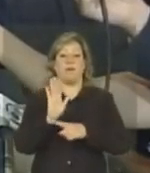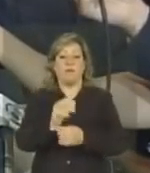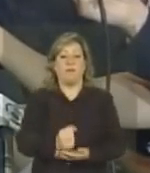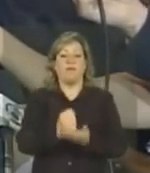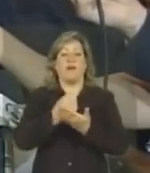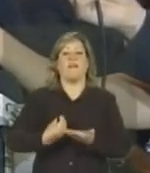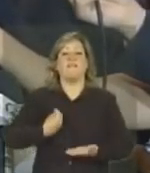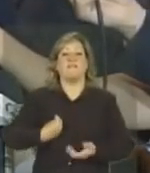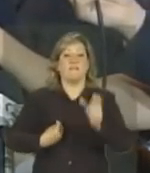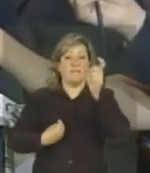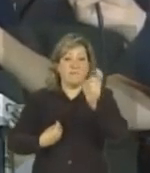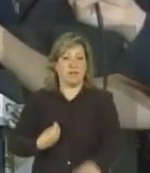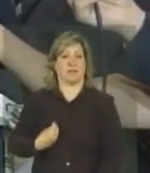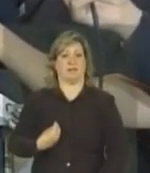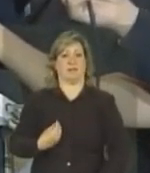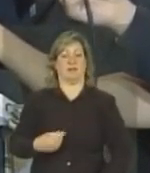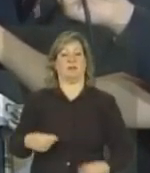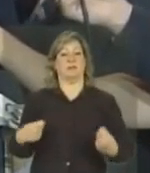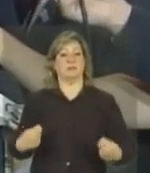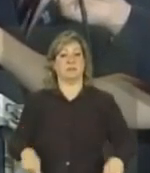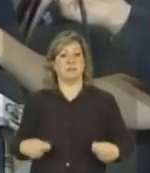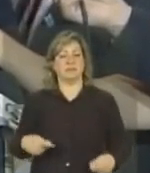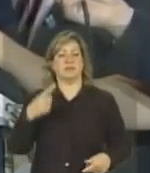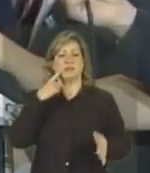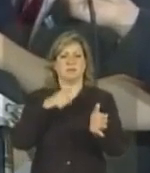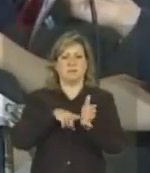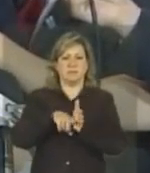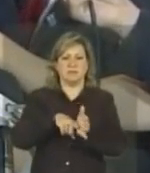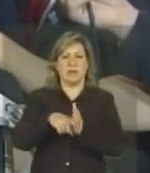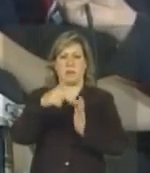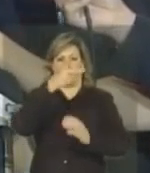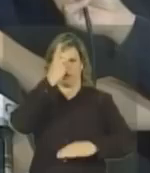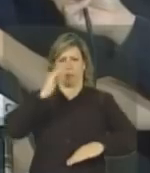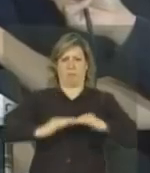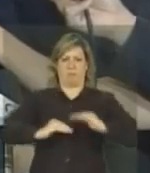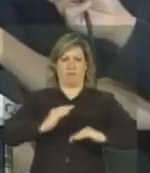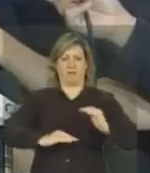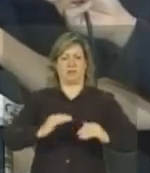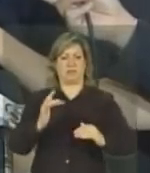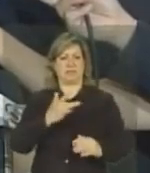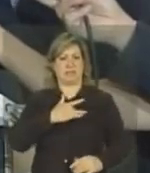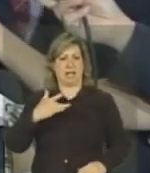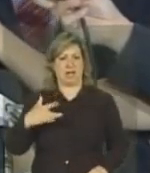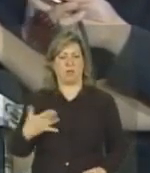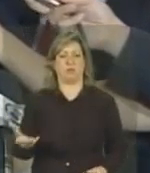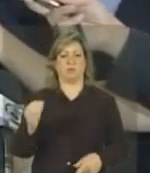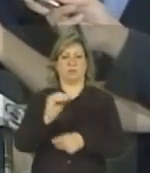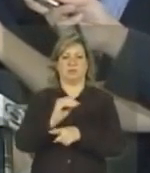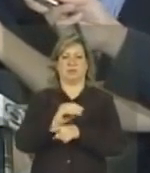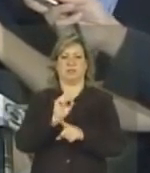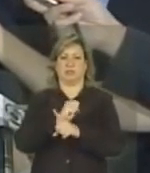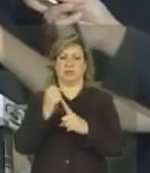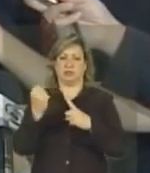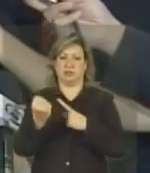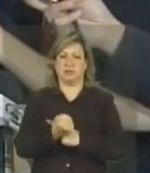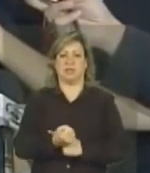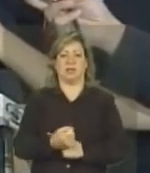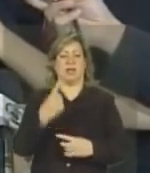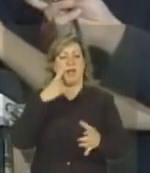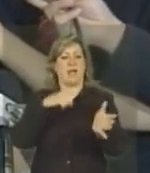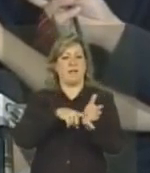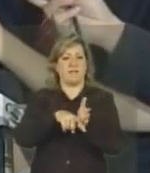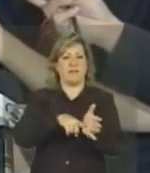à vida, e que seja feita com avaliação por profissionais de saúde, da assistência social, avaliação